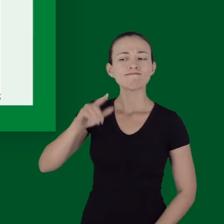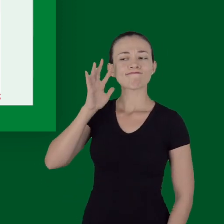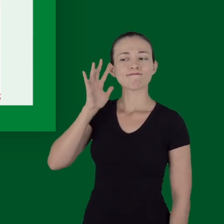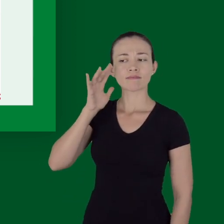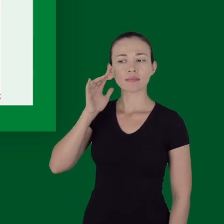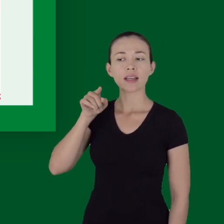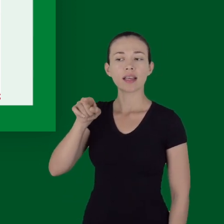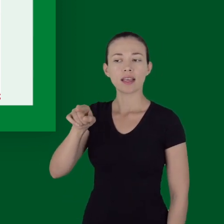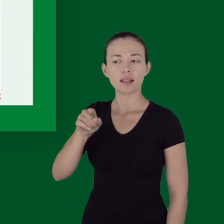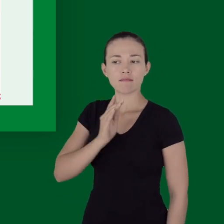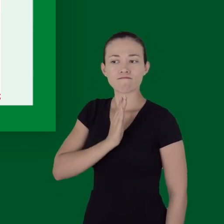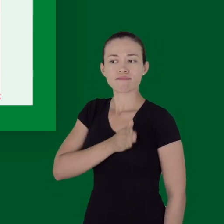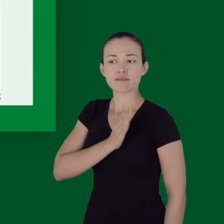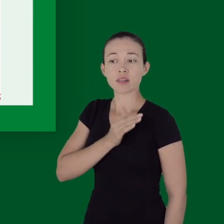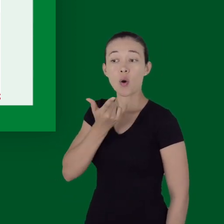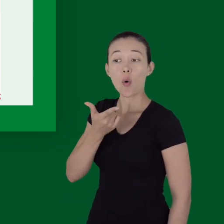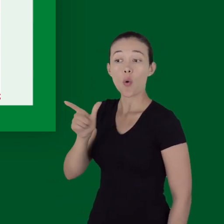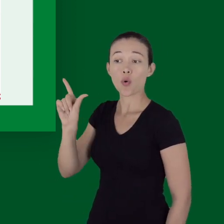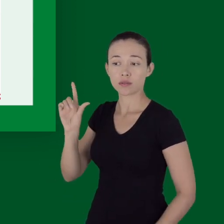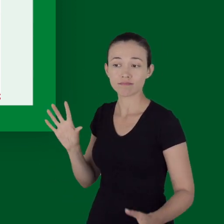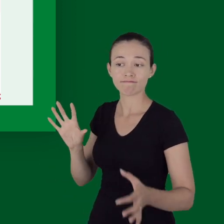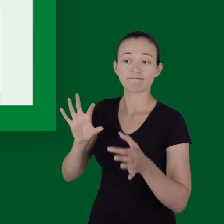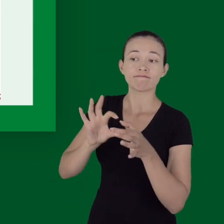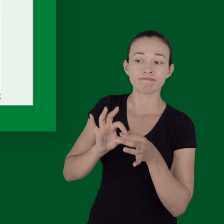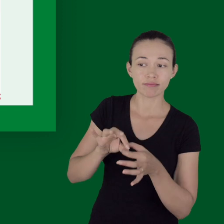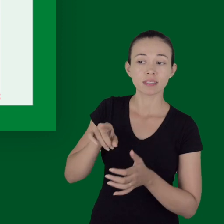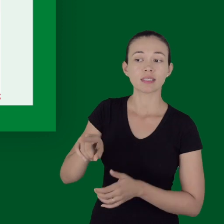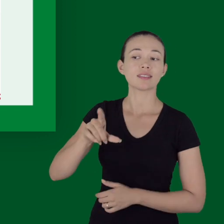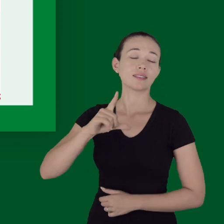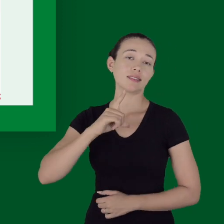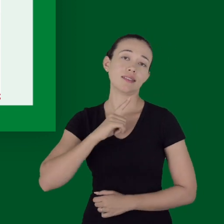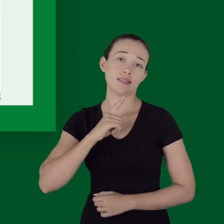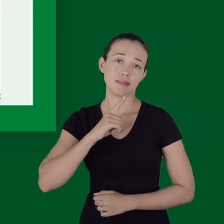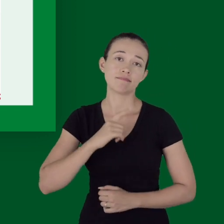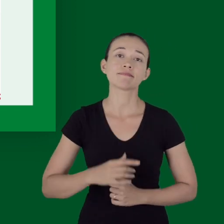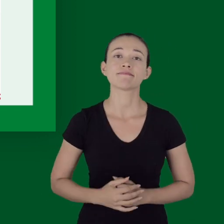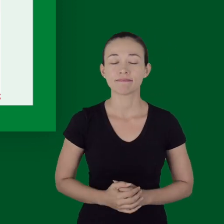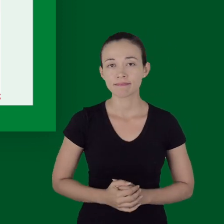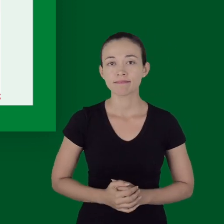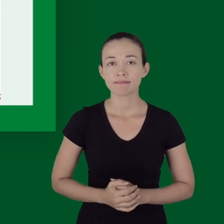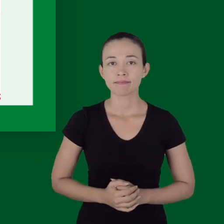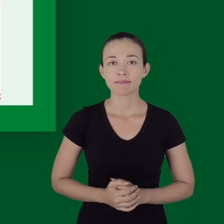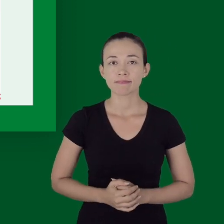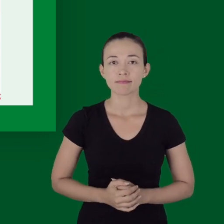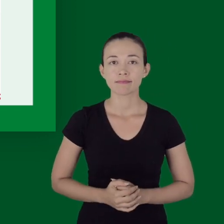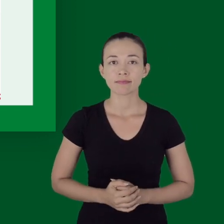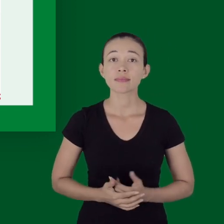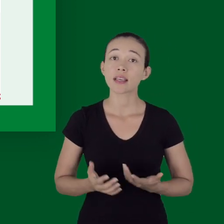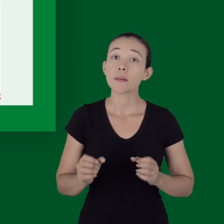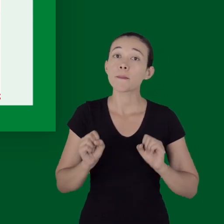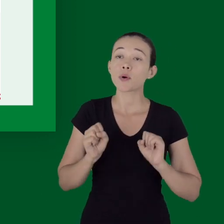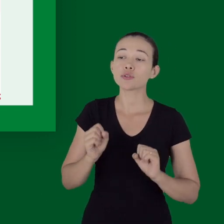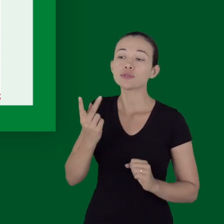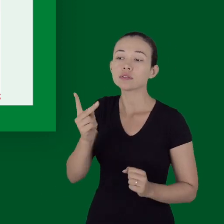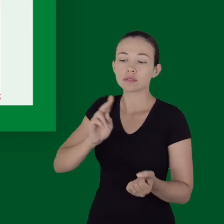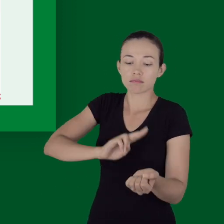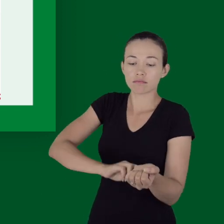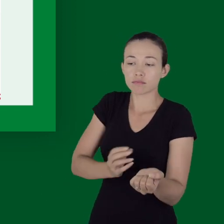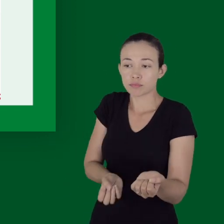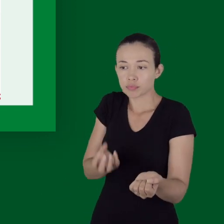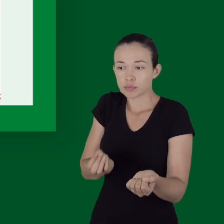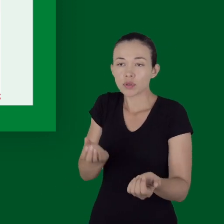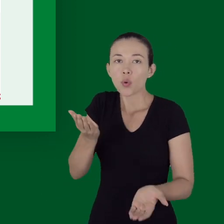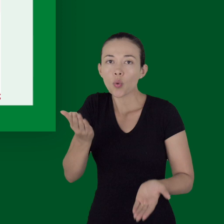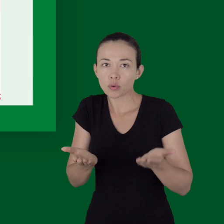com 12 miligramas. Se por acaso não reverter, a gente pode pensar numa outra